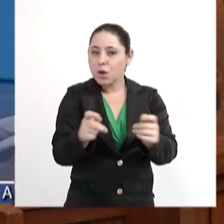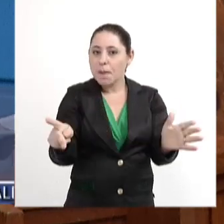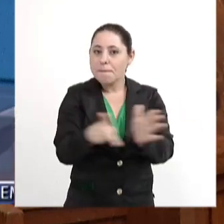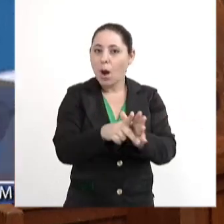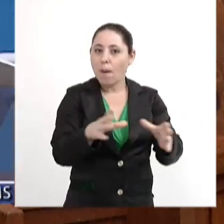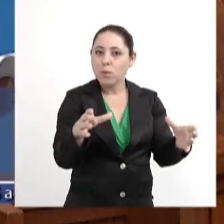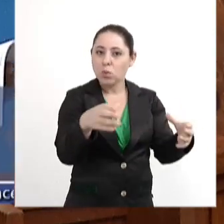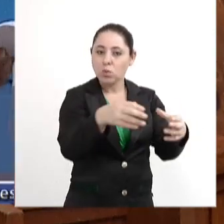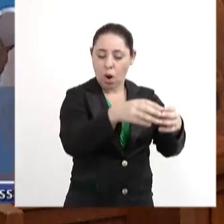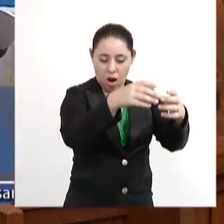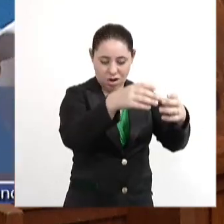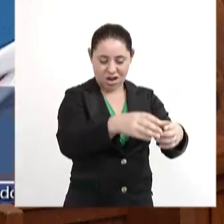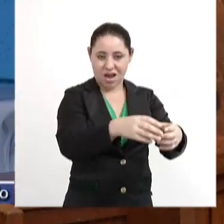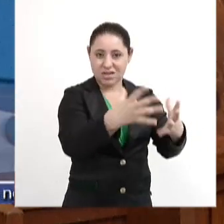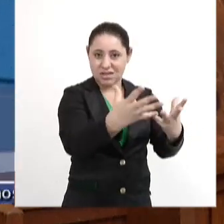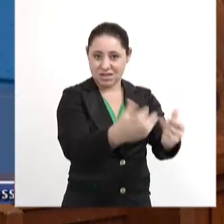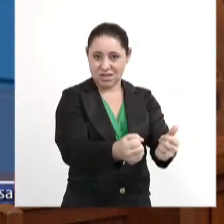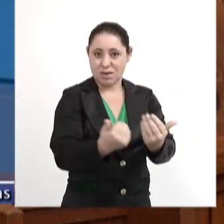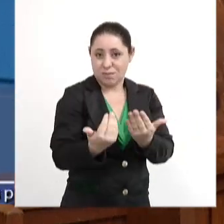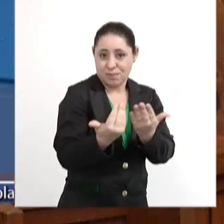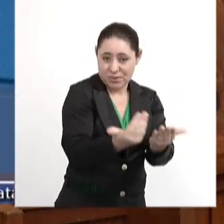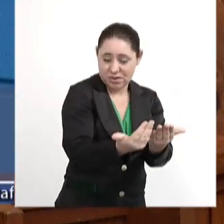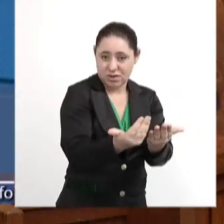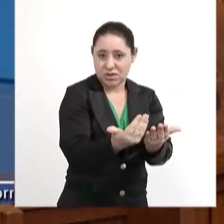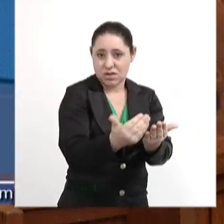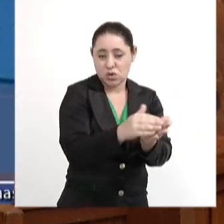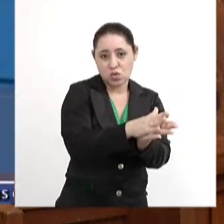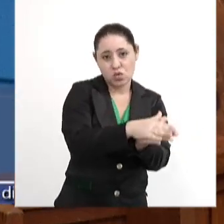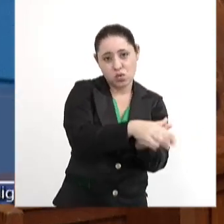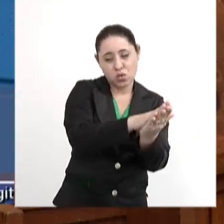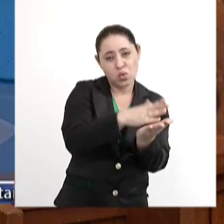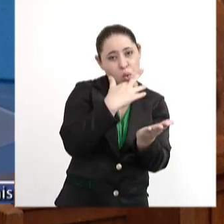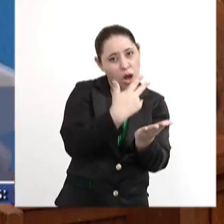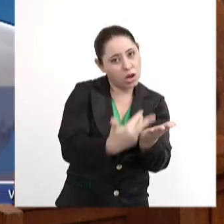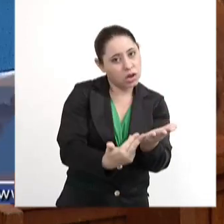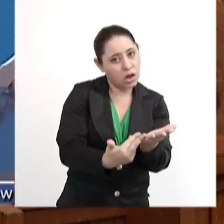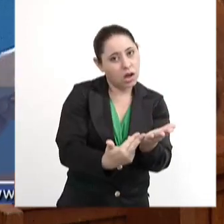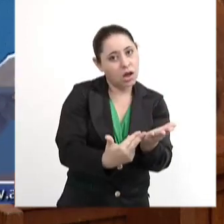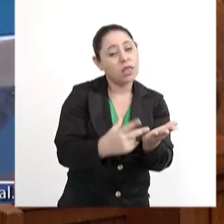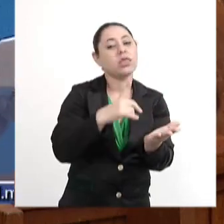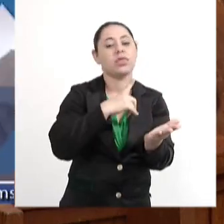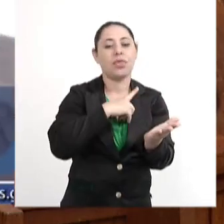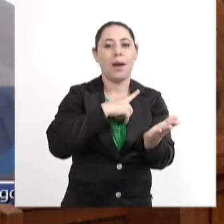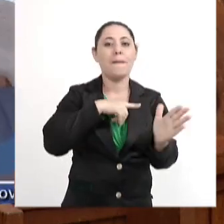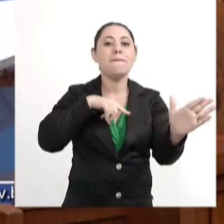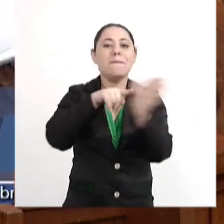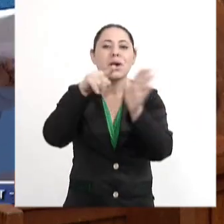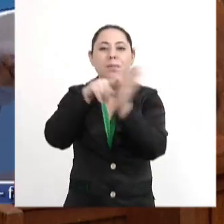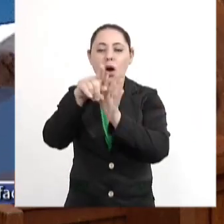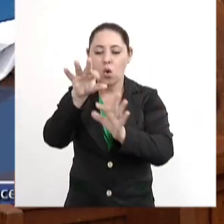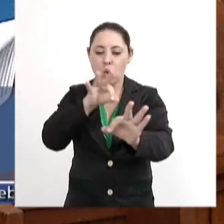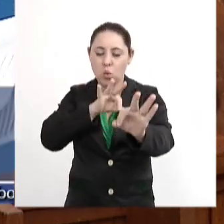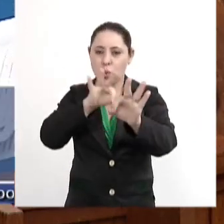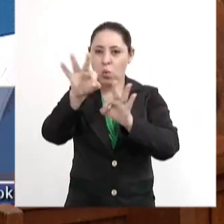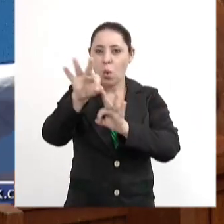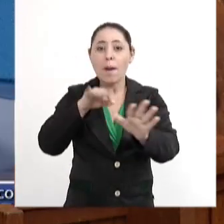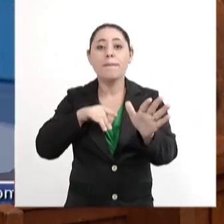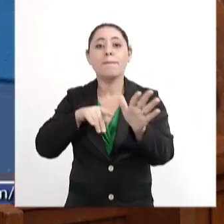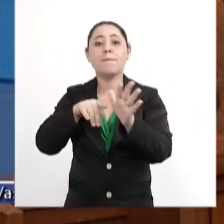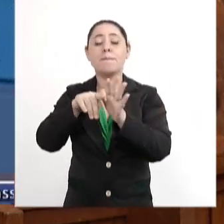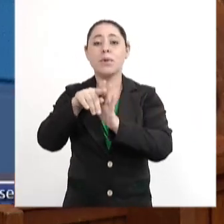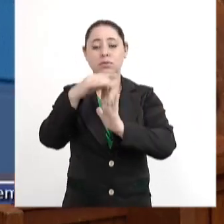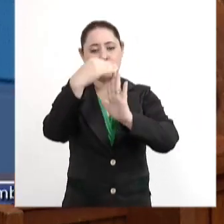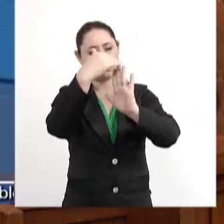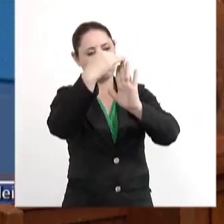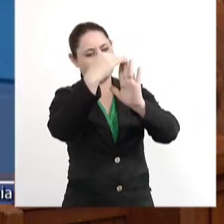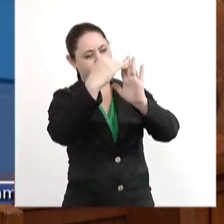hemocentros possam, diante de um questionário, elaborar perguntas que